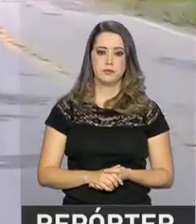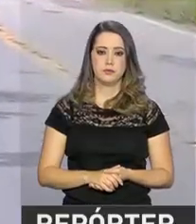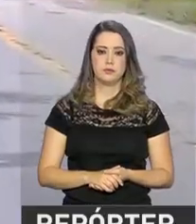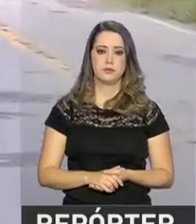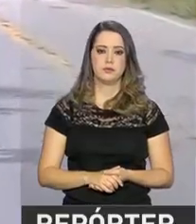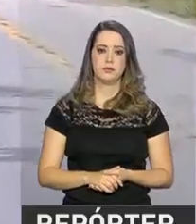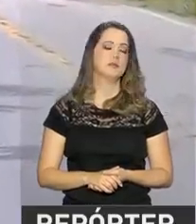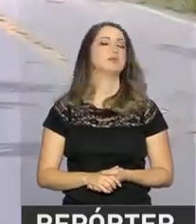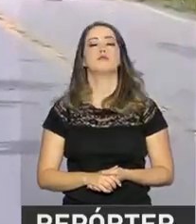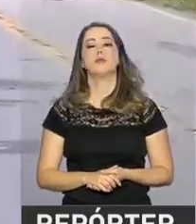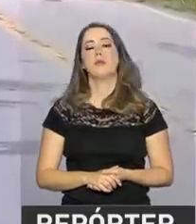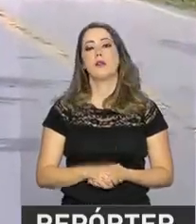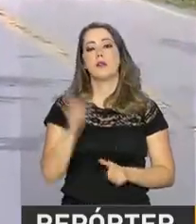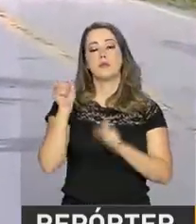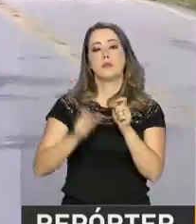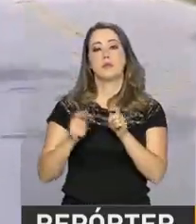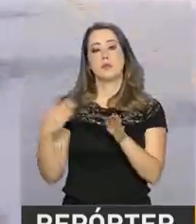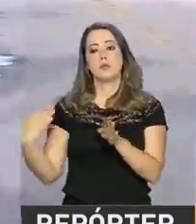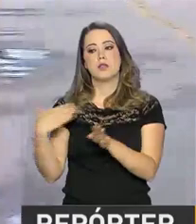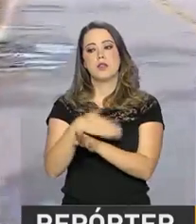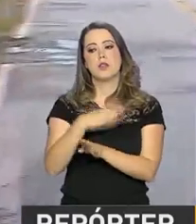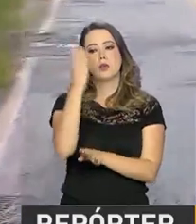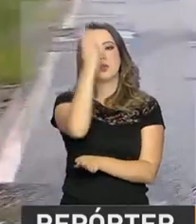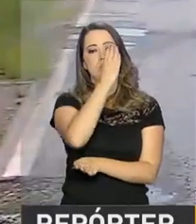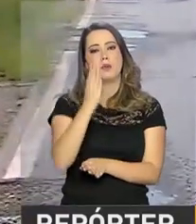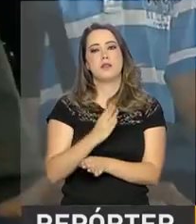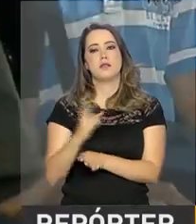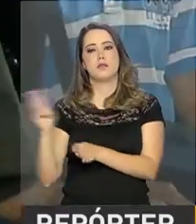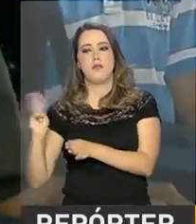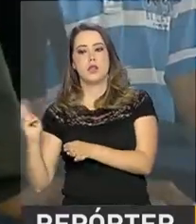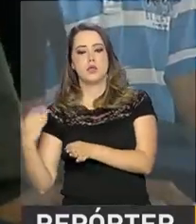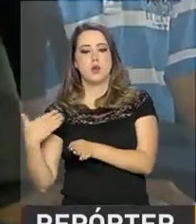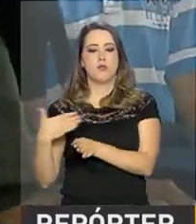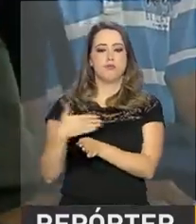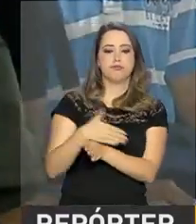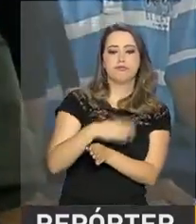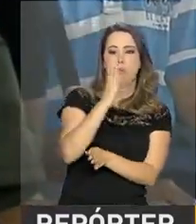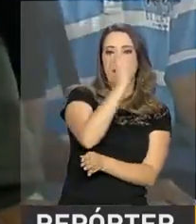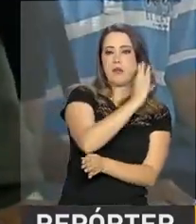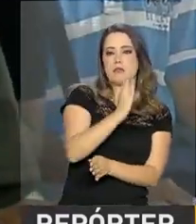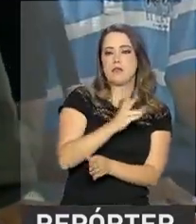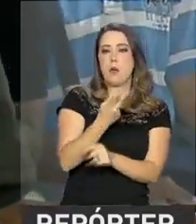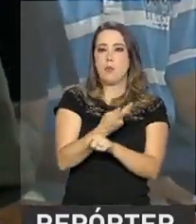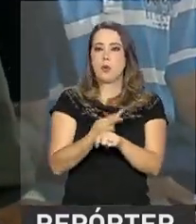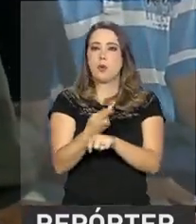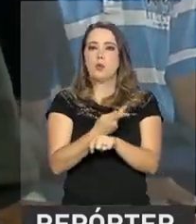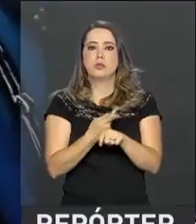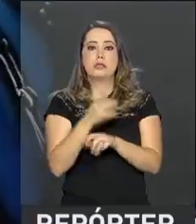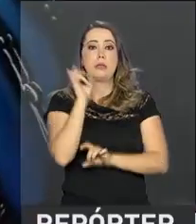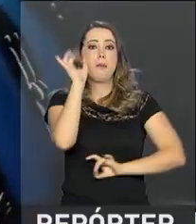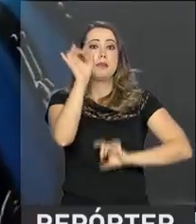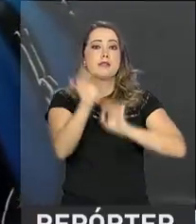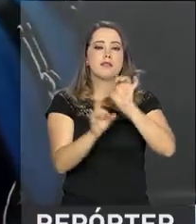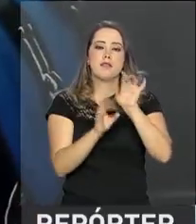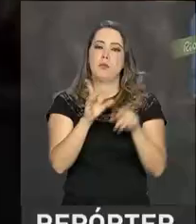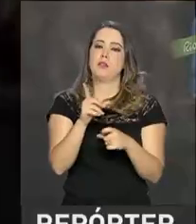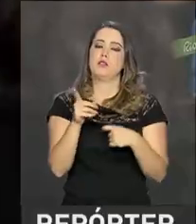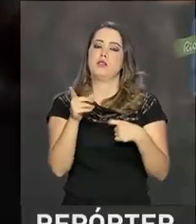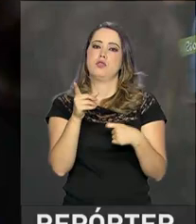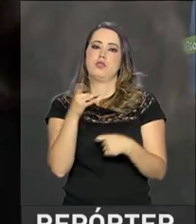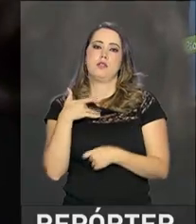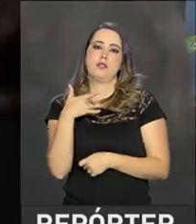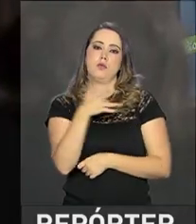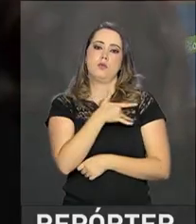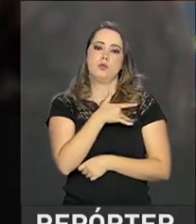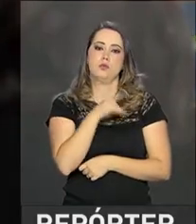muitos dos que deixam a venezuela e migram para o brasil procuram aqui um serviço precioso à saúde a